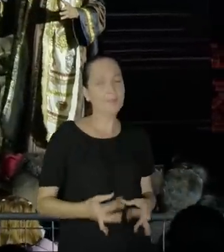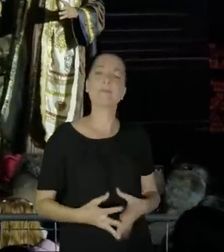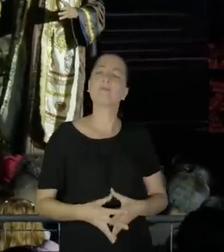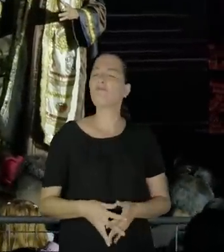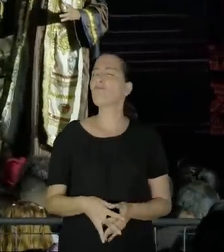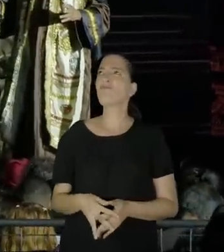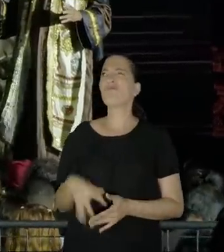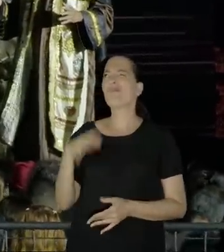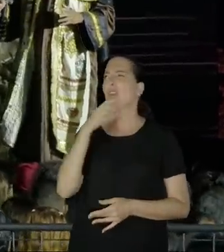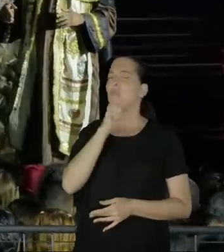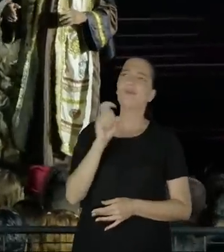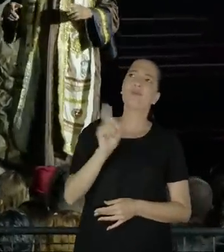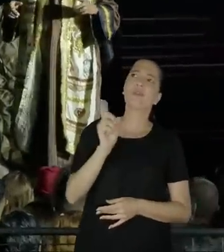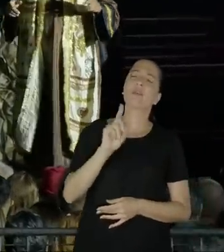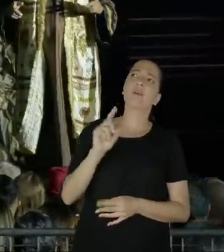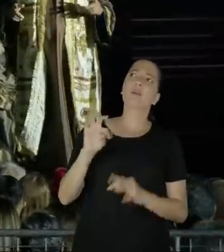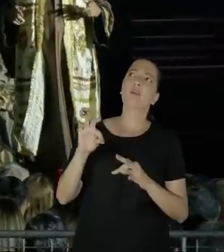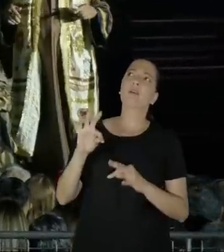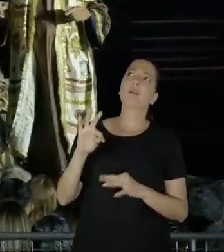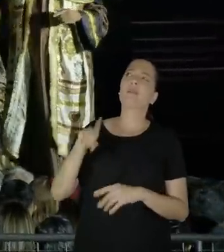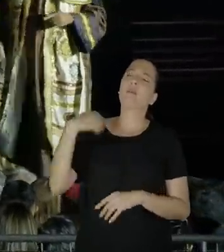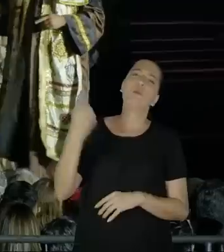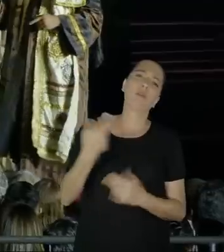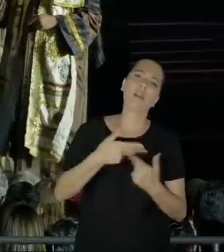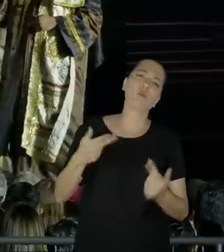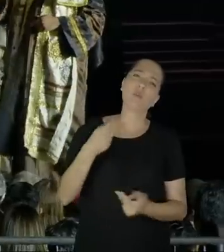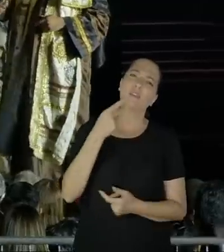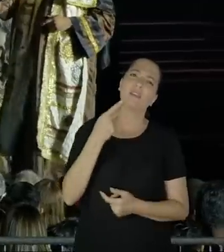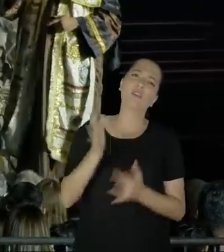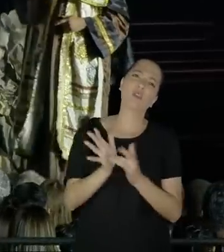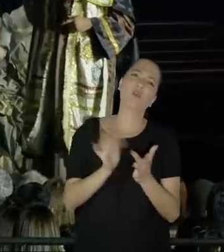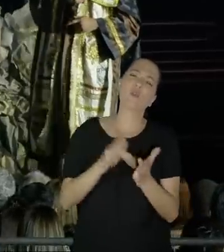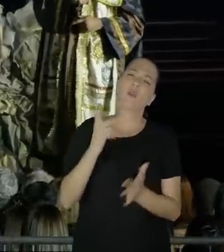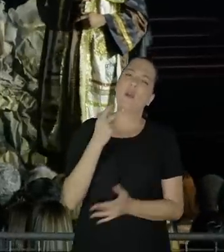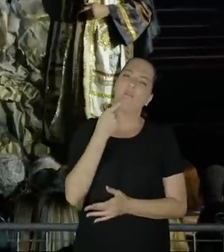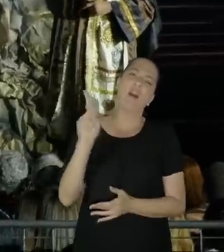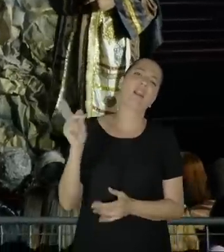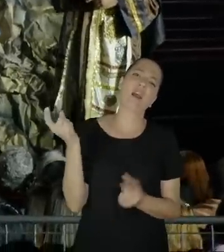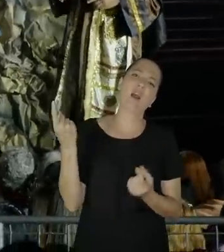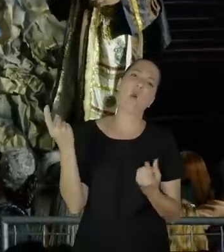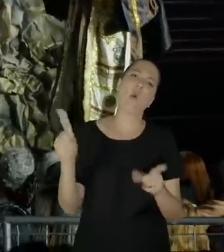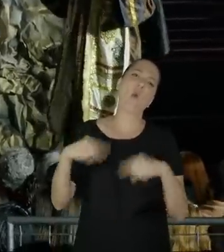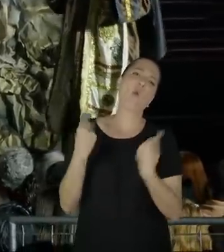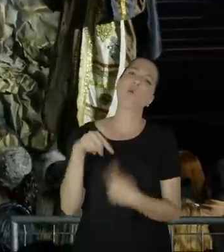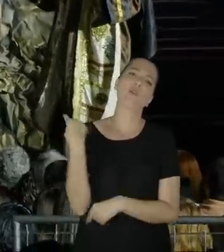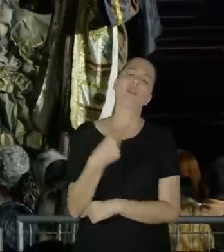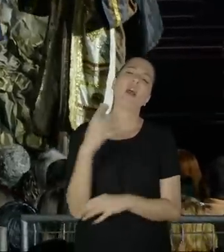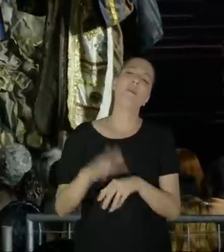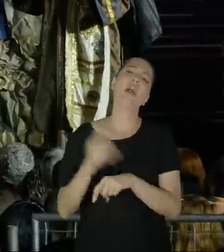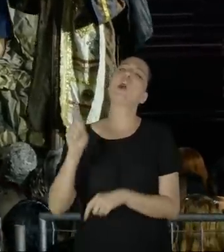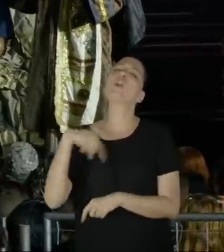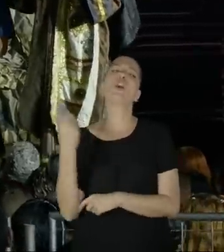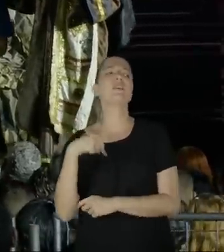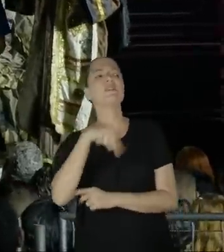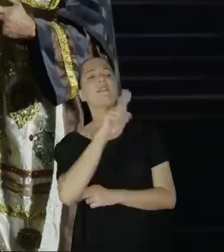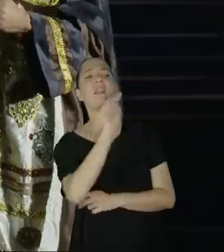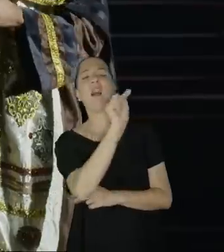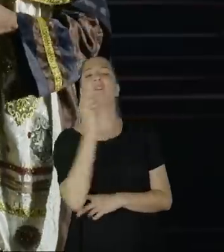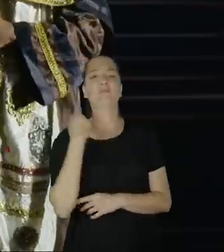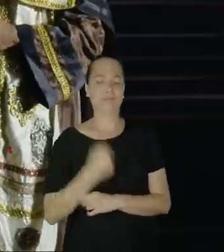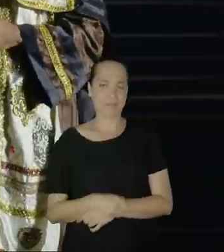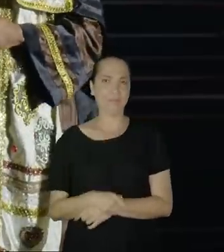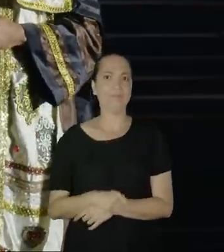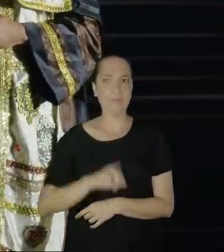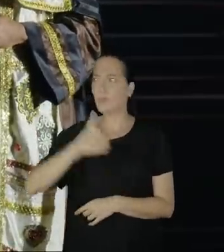trazê-lo. Depois de tudo isso que ele vem dizendo contra nós, seria melhor irmos até ele.